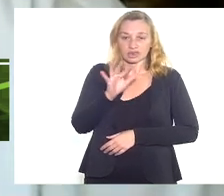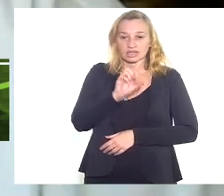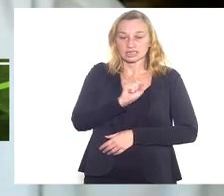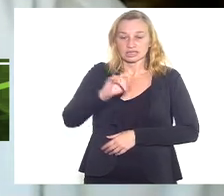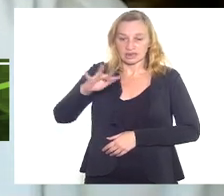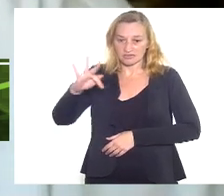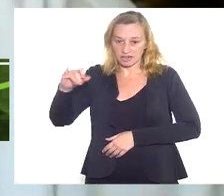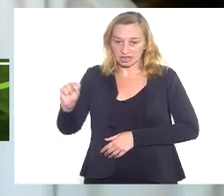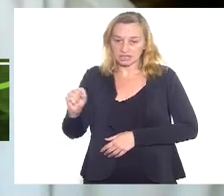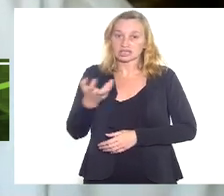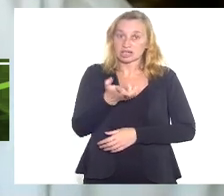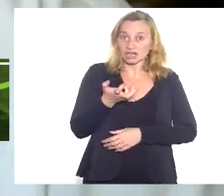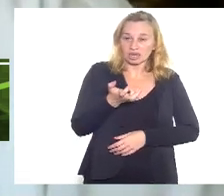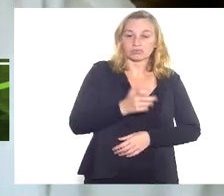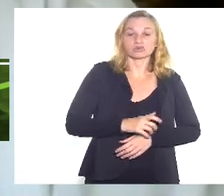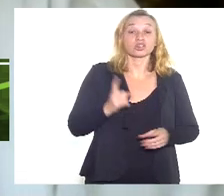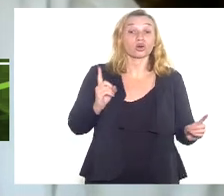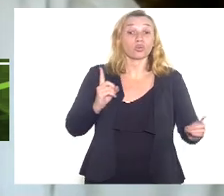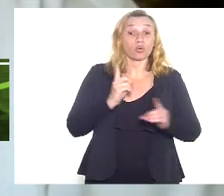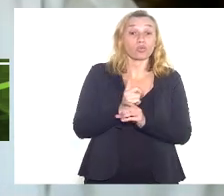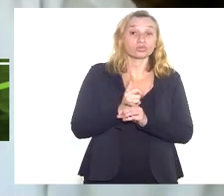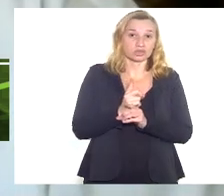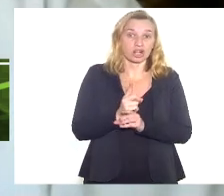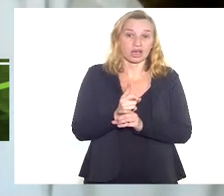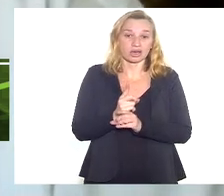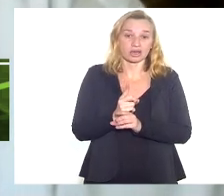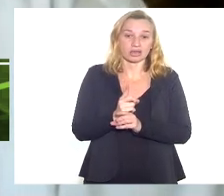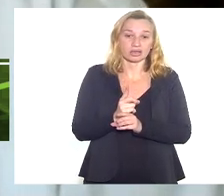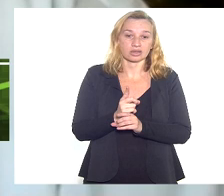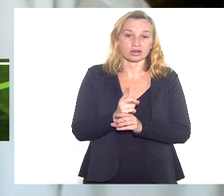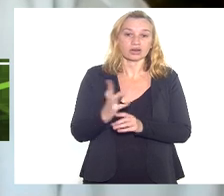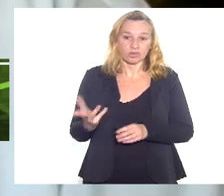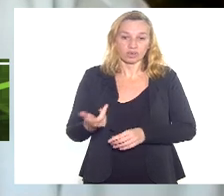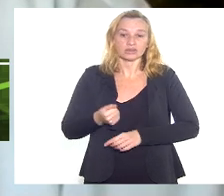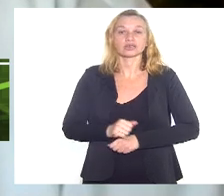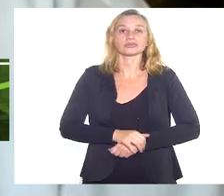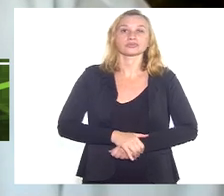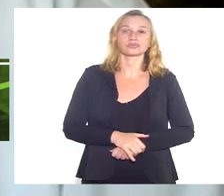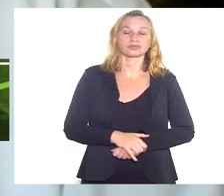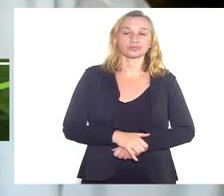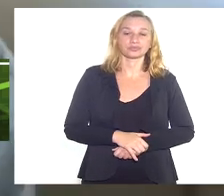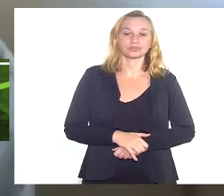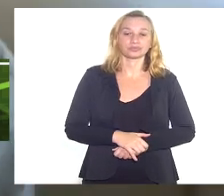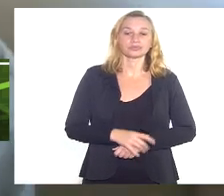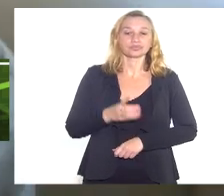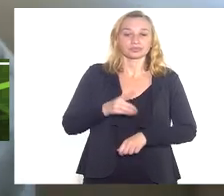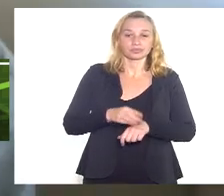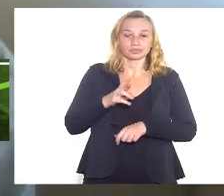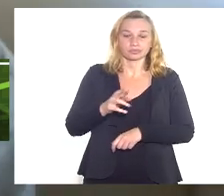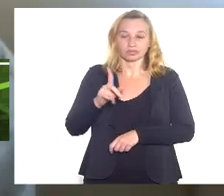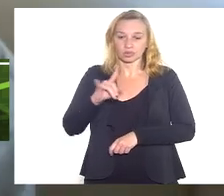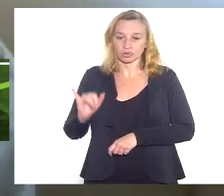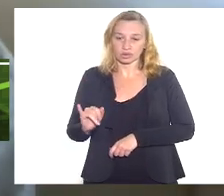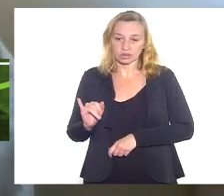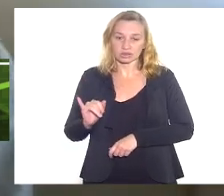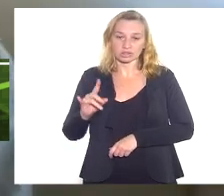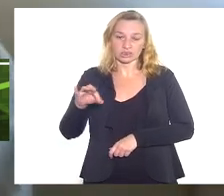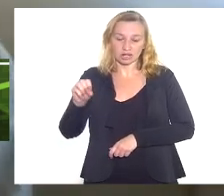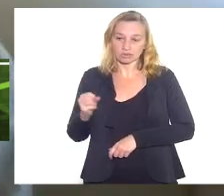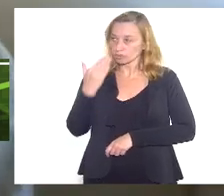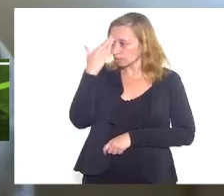nós estamos tentando, encontrar, eliminar a contenciosidade. Doutor Luiz Cláudio, obrigado pela sua